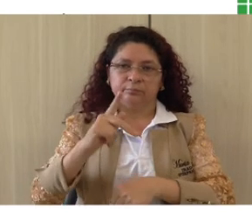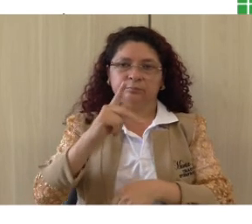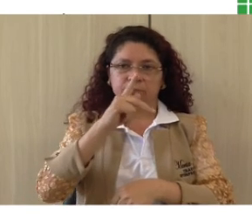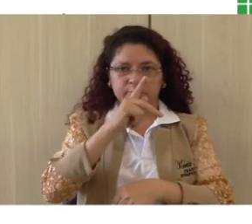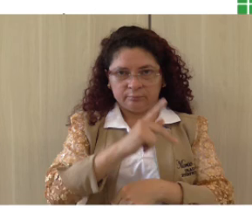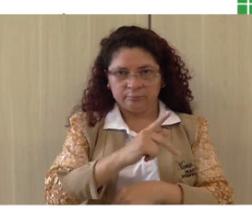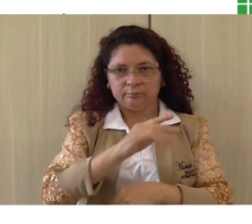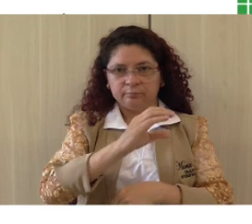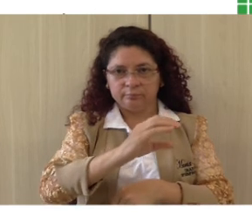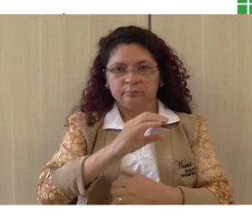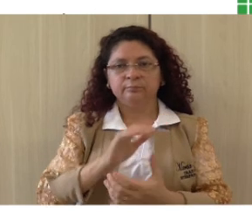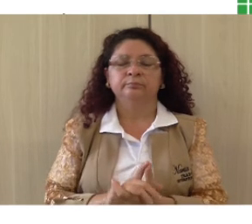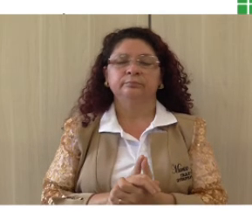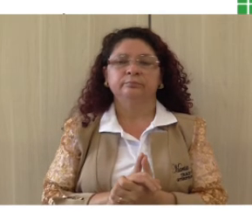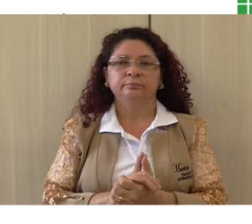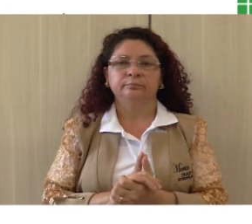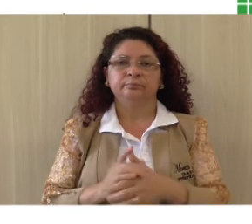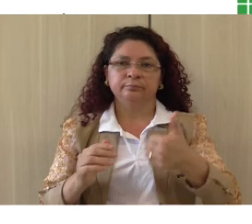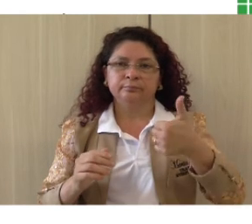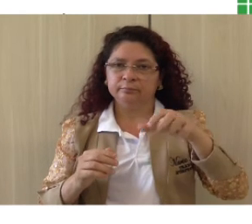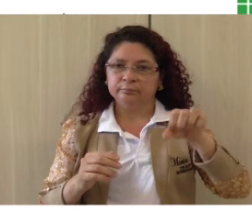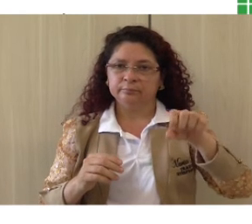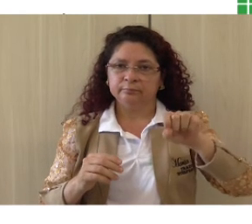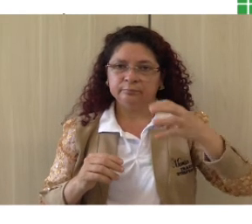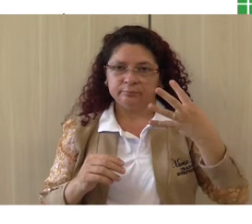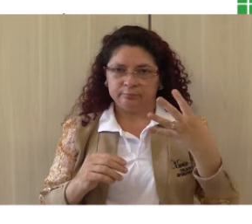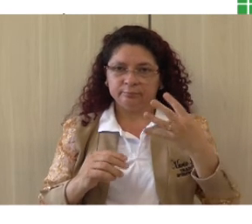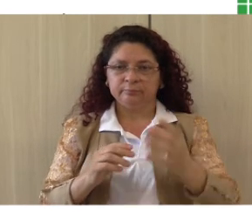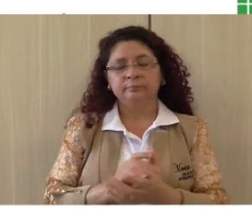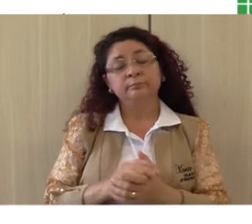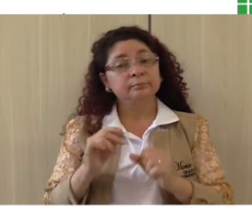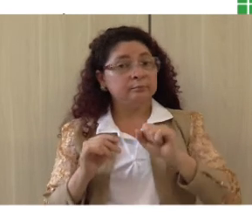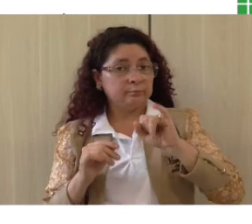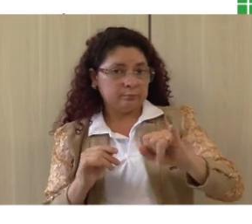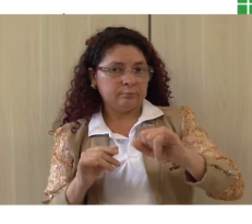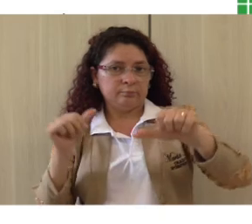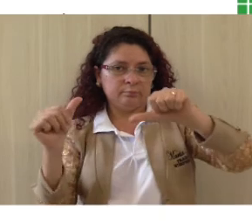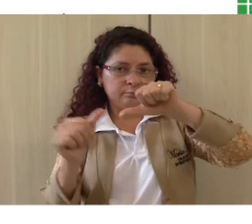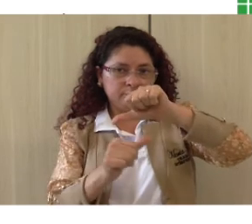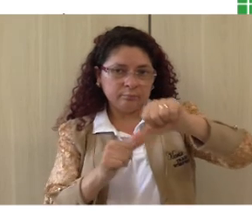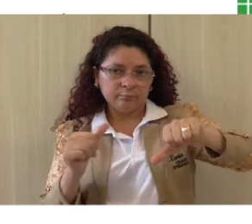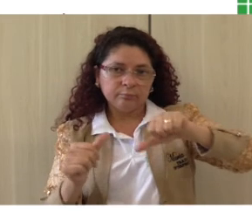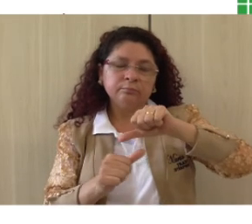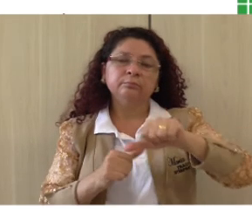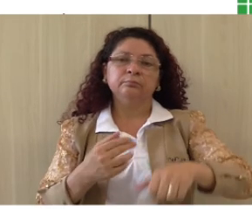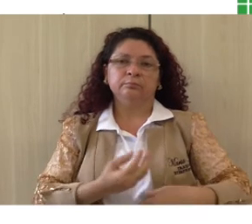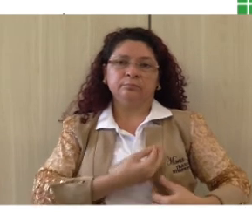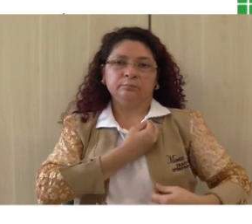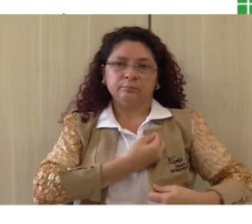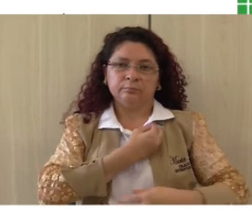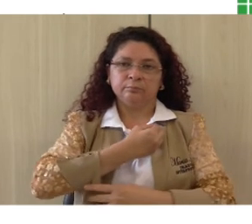curso, PPC. Item 19.4. Caso haja alteração na